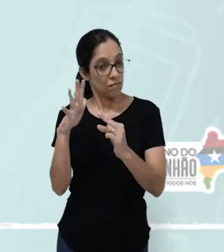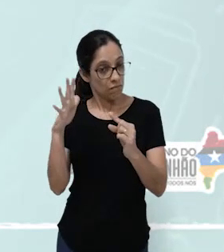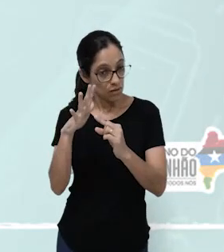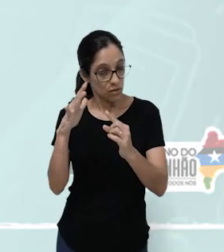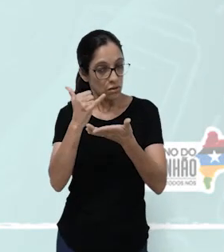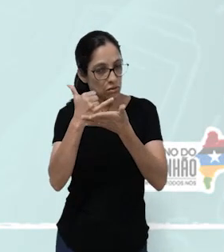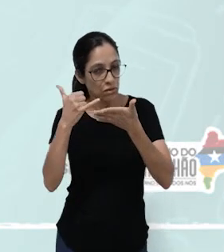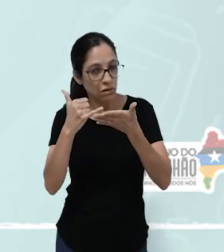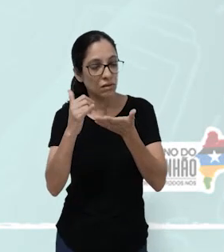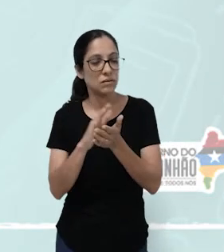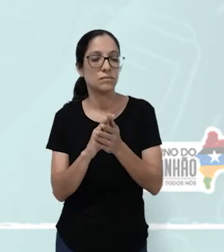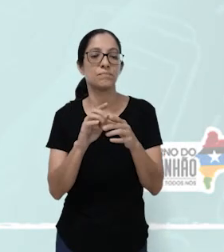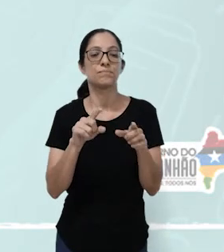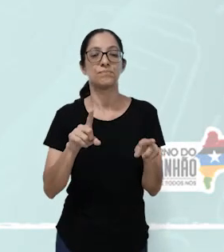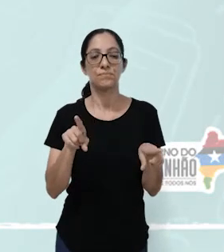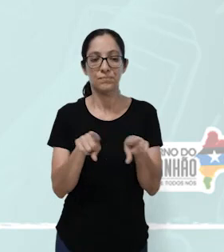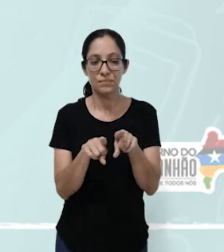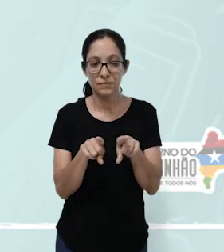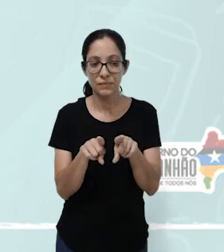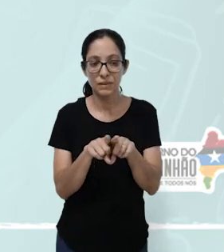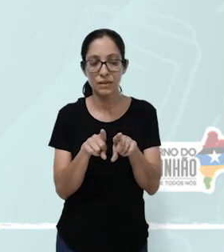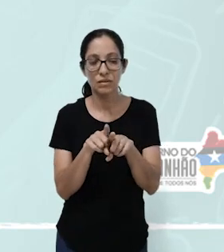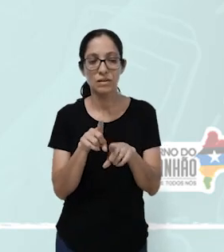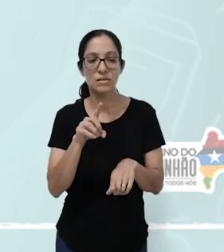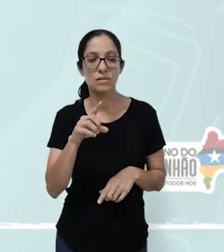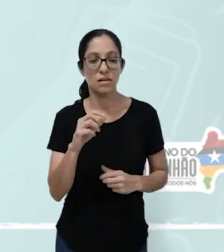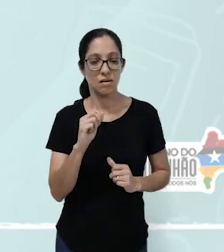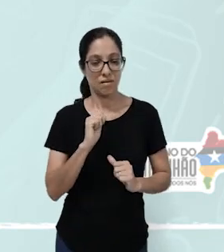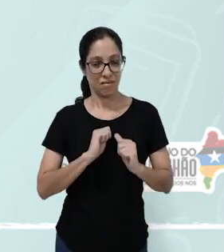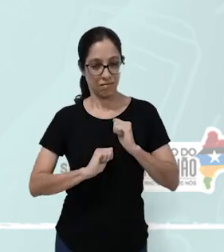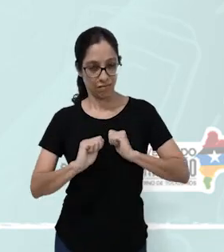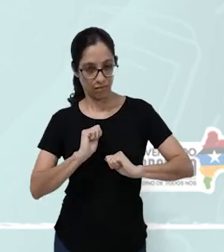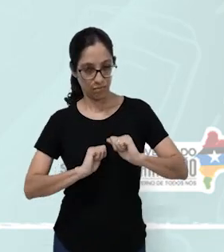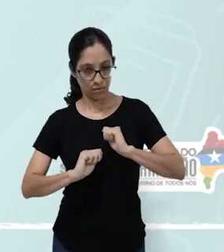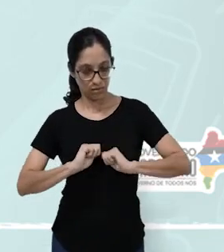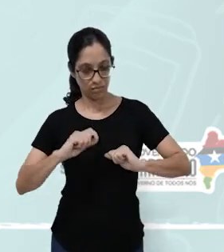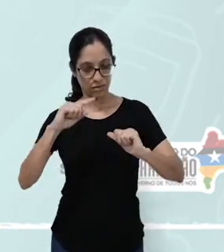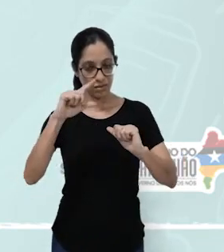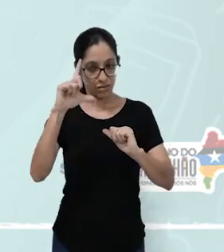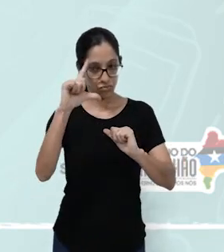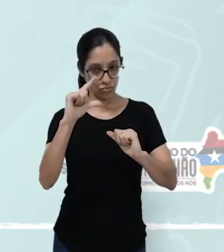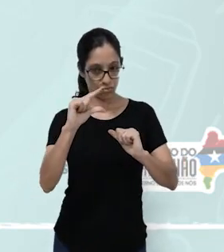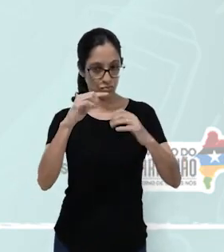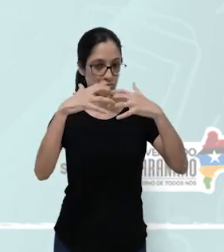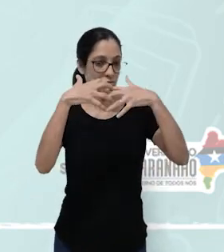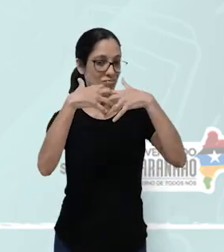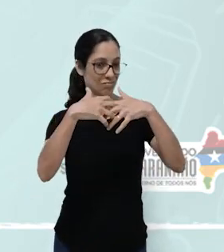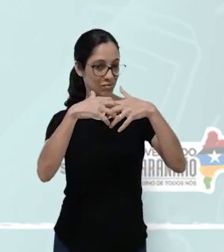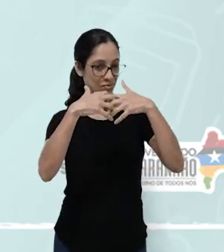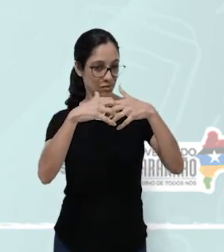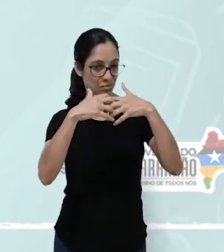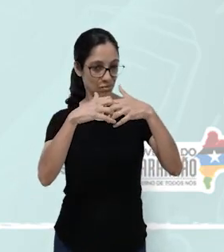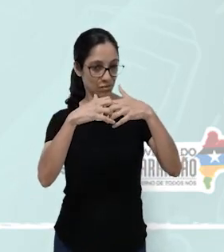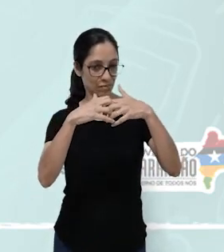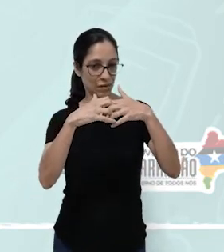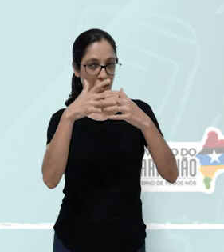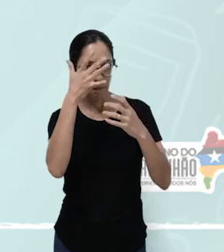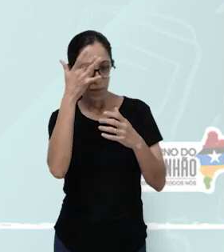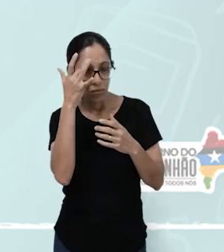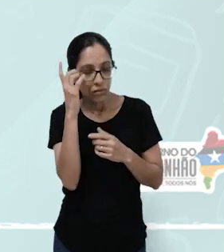ó, as depressivas, que diminuem as atividades no cérebro. Com isso, o indivíduo sente